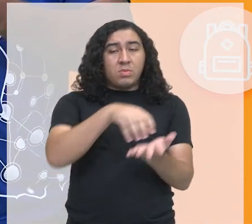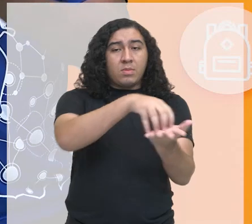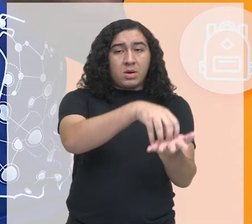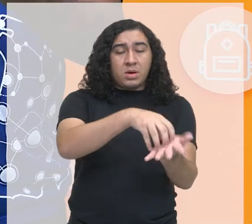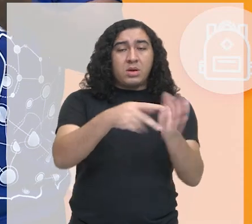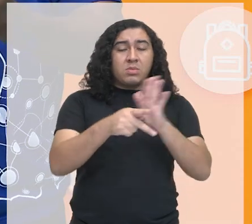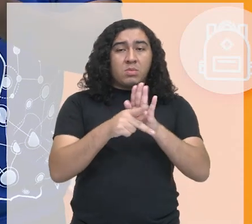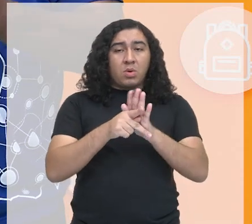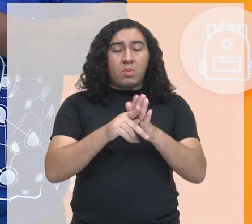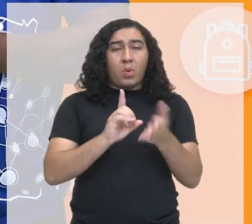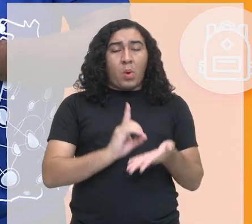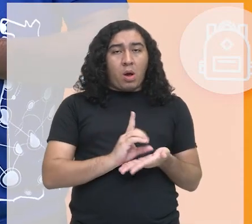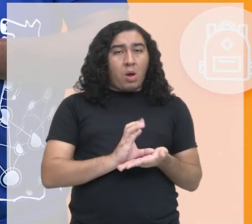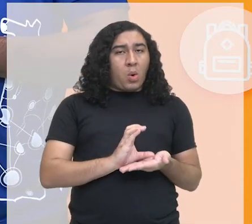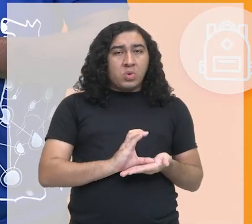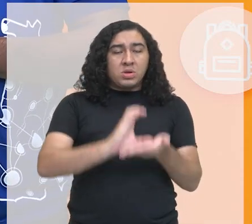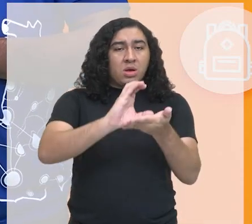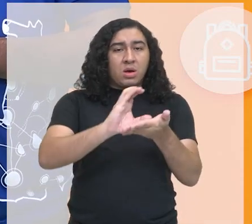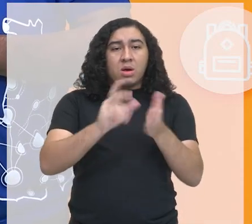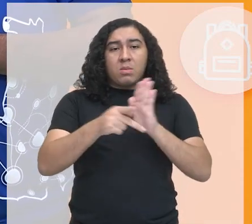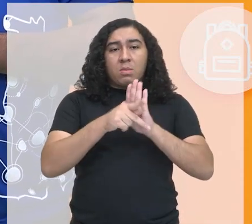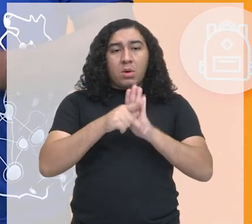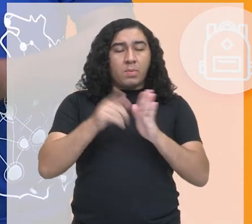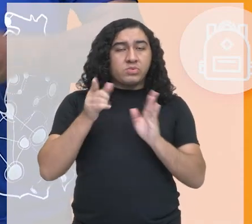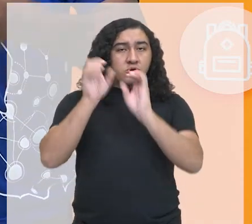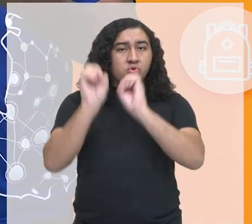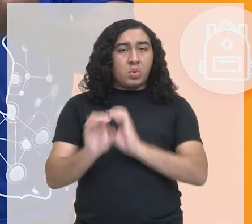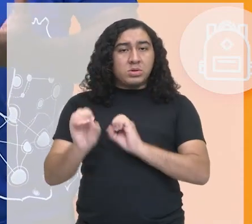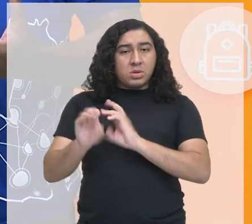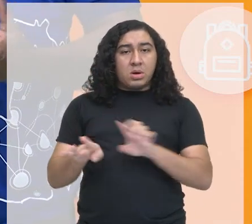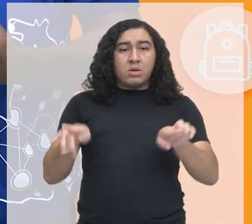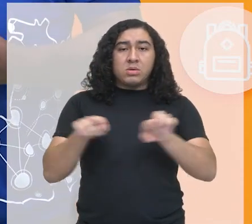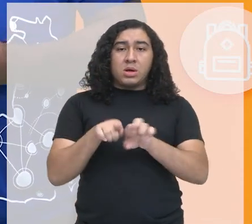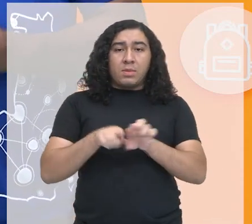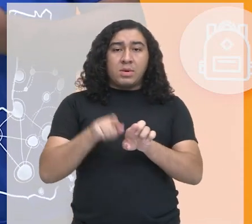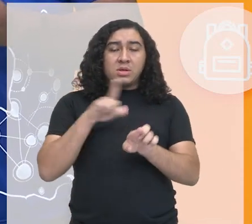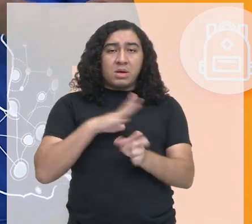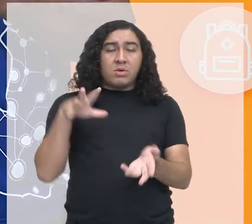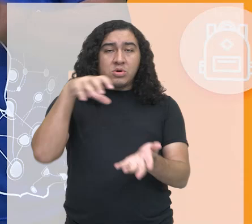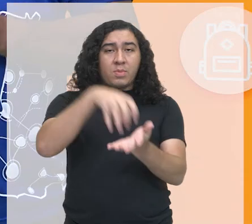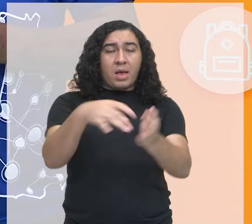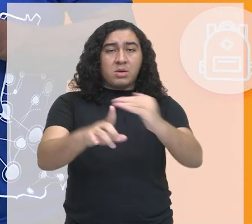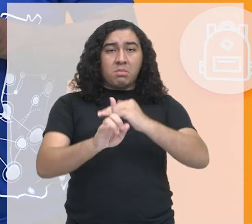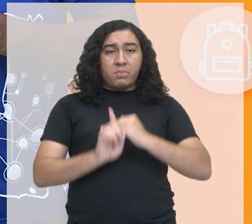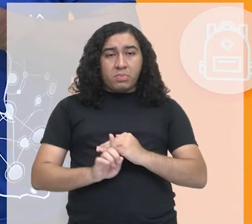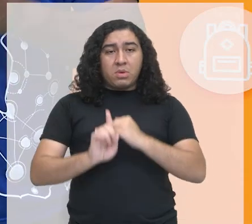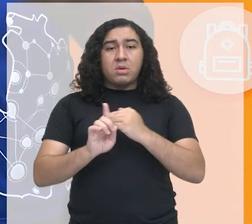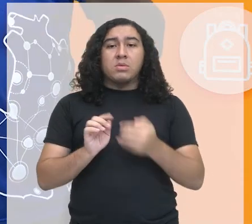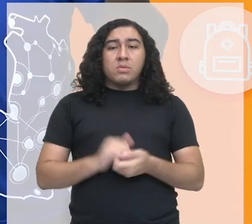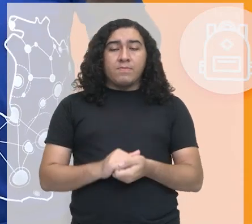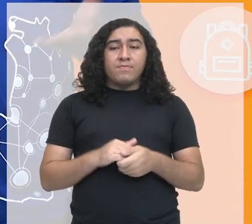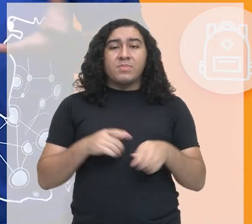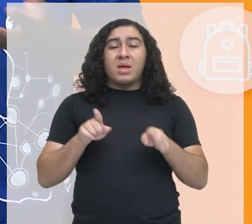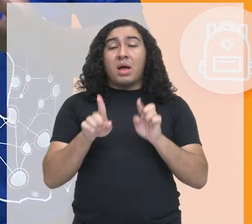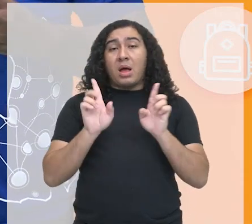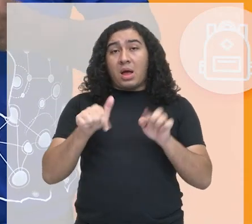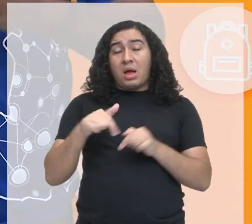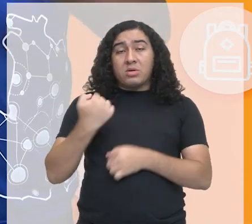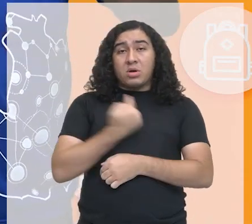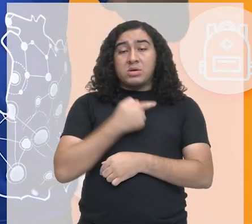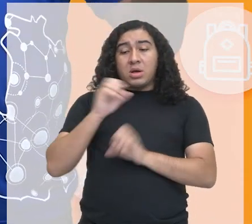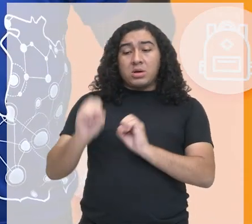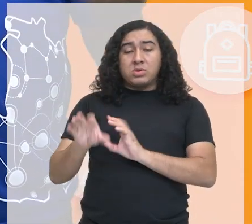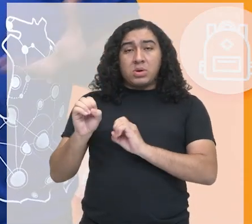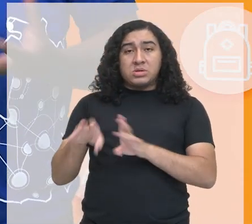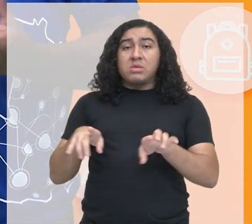Conselho de educação, nós temos fóruns também. Quando eu falo educação, é porque é a nossa área aqui, mas nós